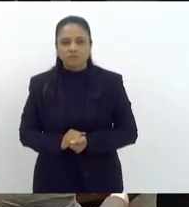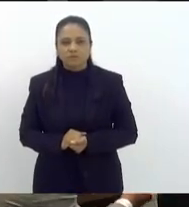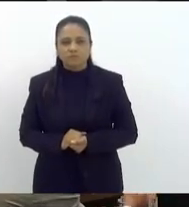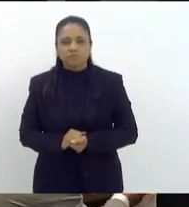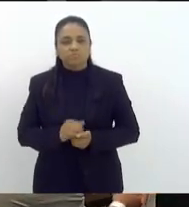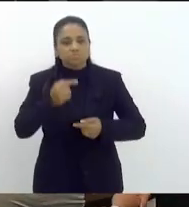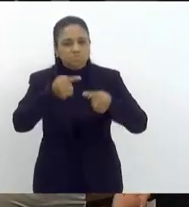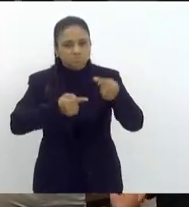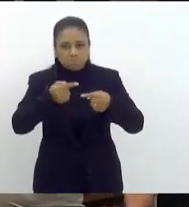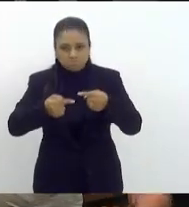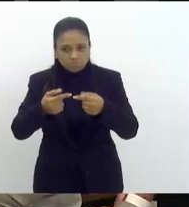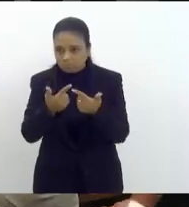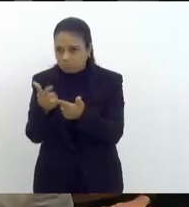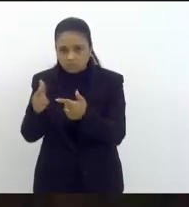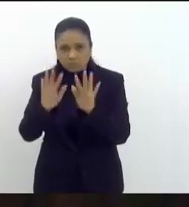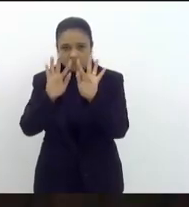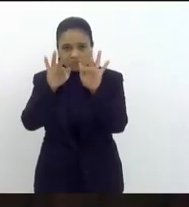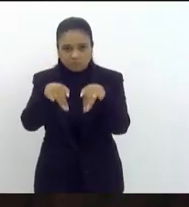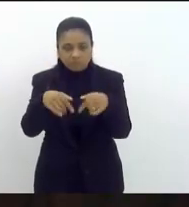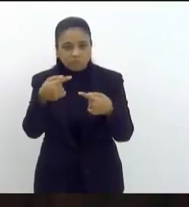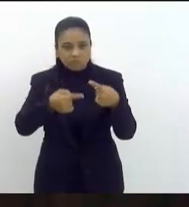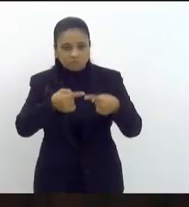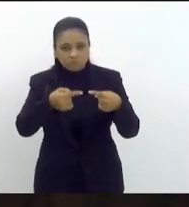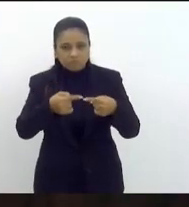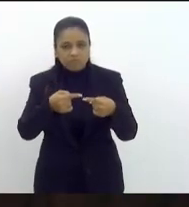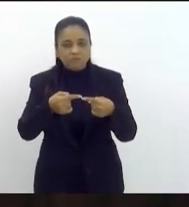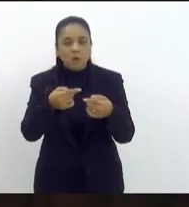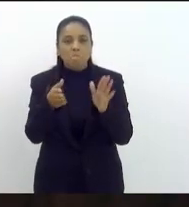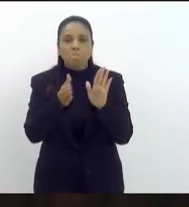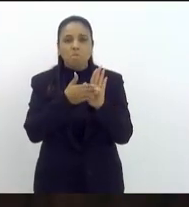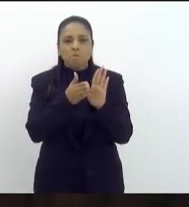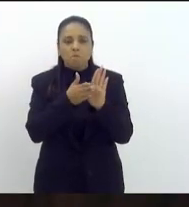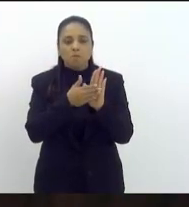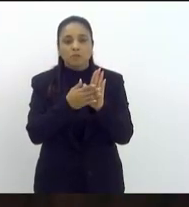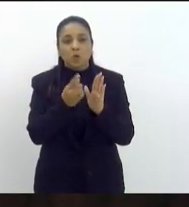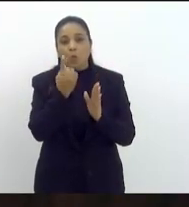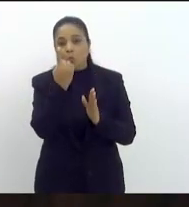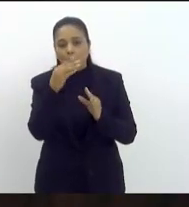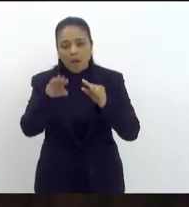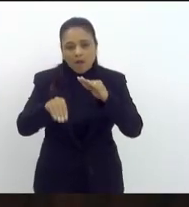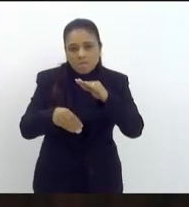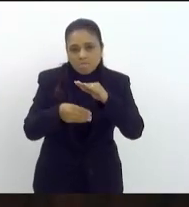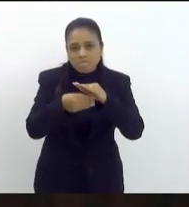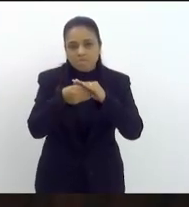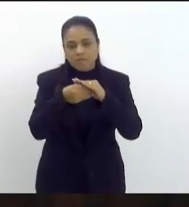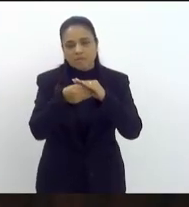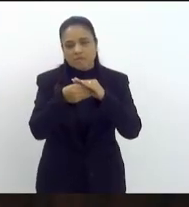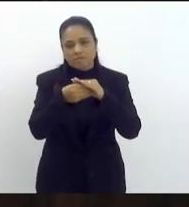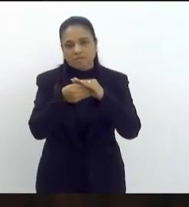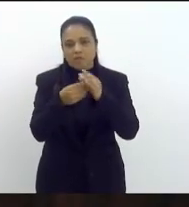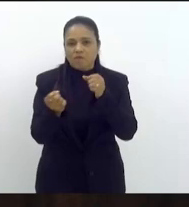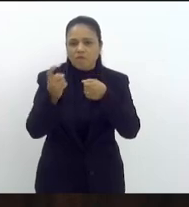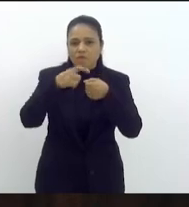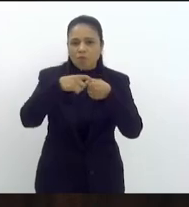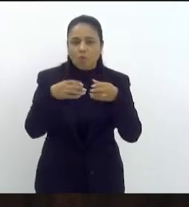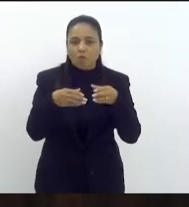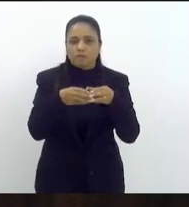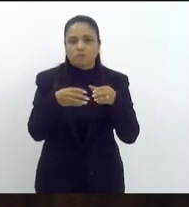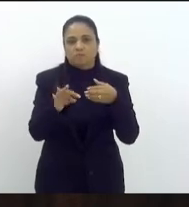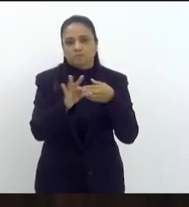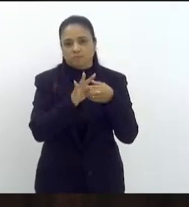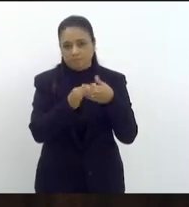não havendo mais Quem Queira discutir encerrada discussão apresente proposta recebeu uma Emenda e retorne as condições